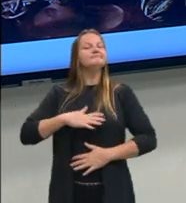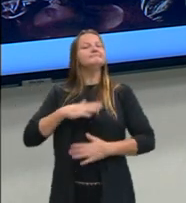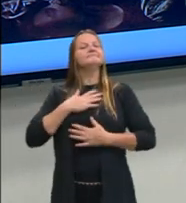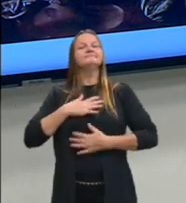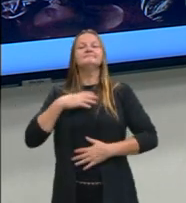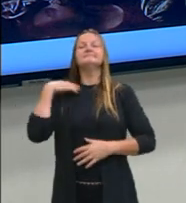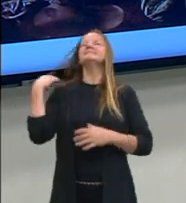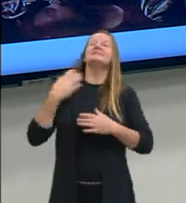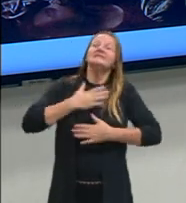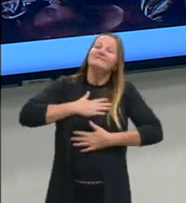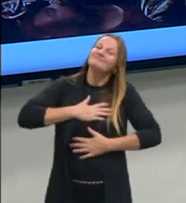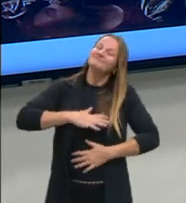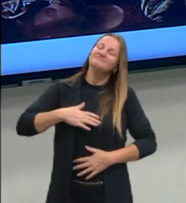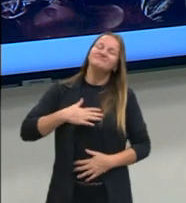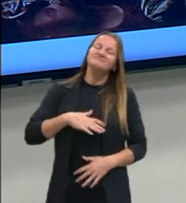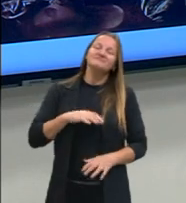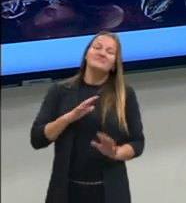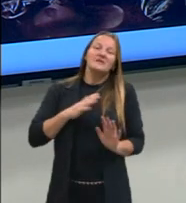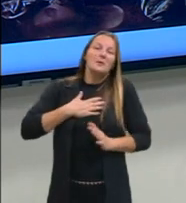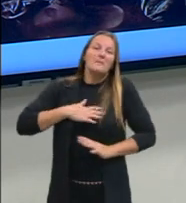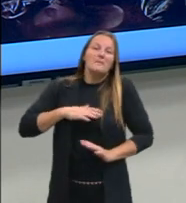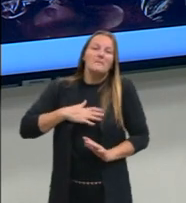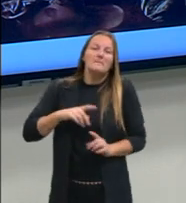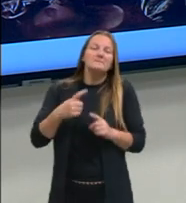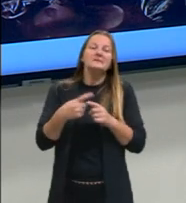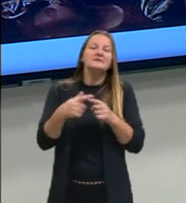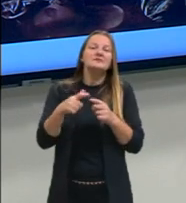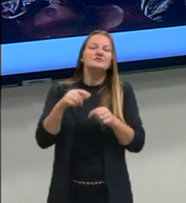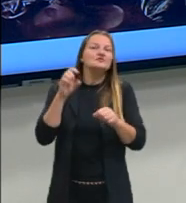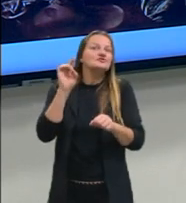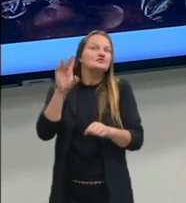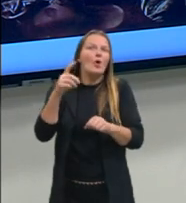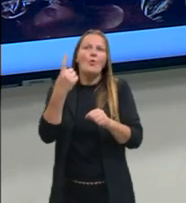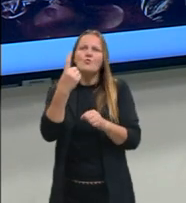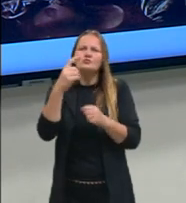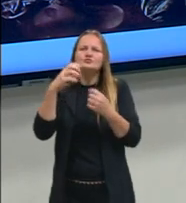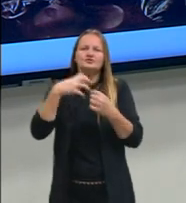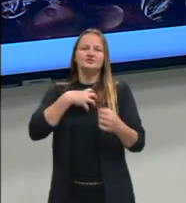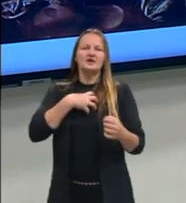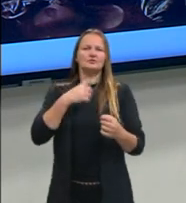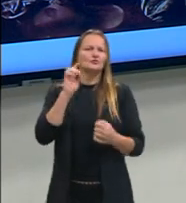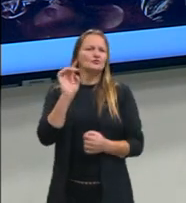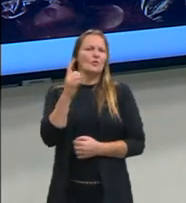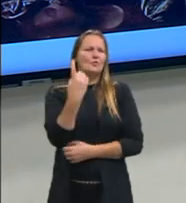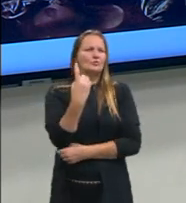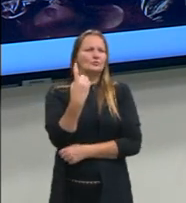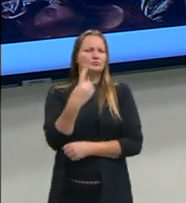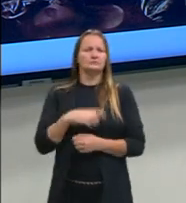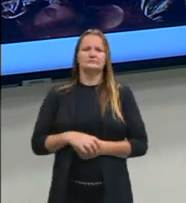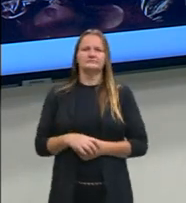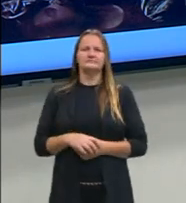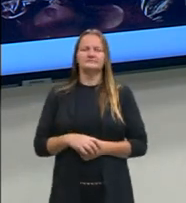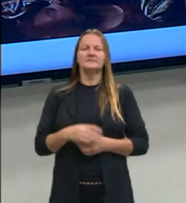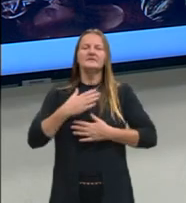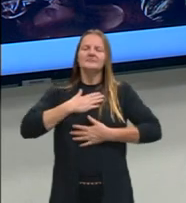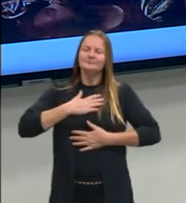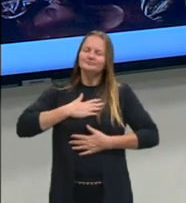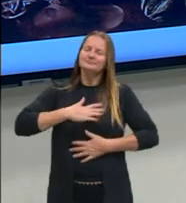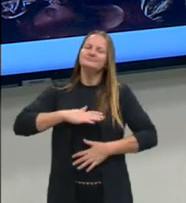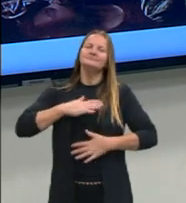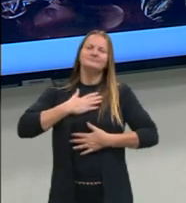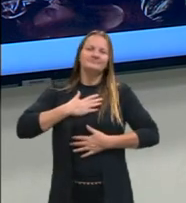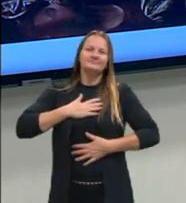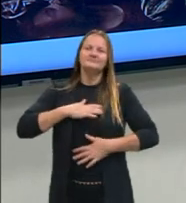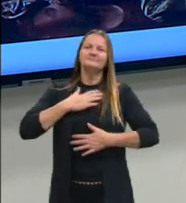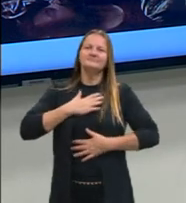as coisas deveriam acontecer dessa forma e não teria outra forma de acontecer então era uma forma tranquilizante